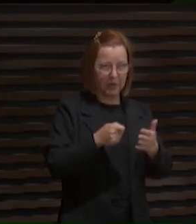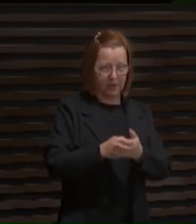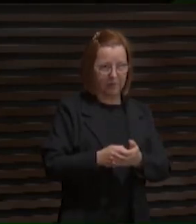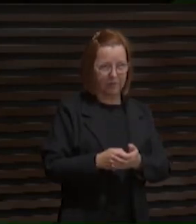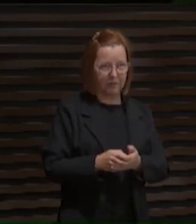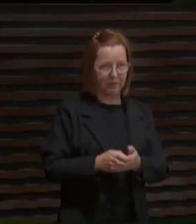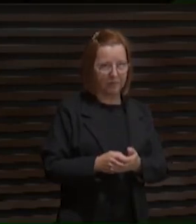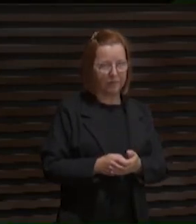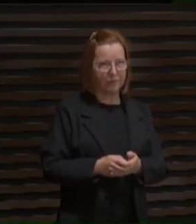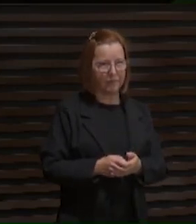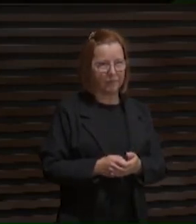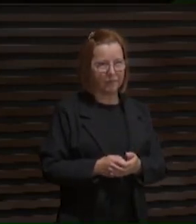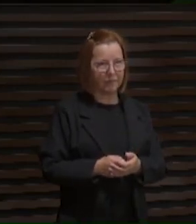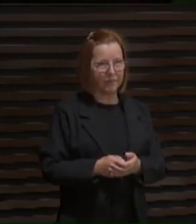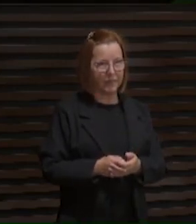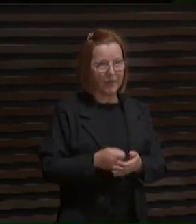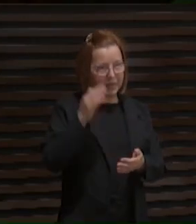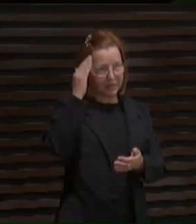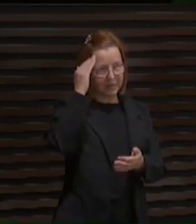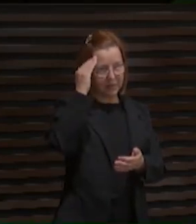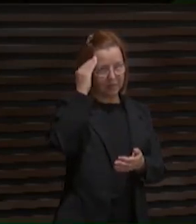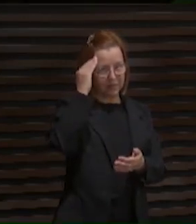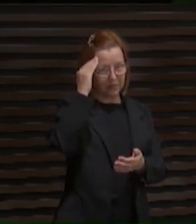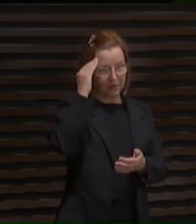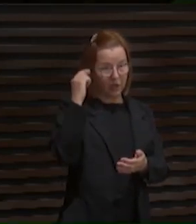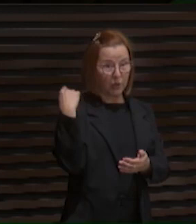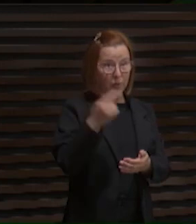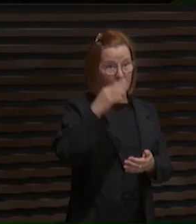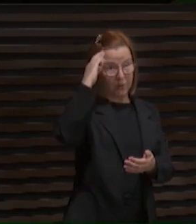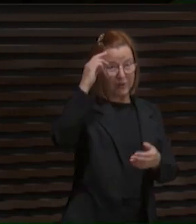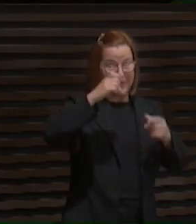dele, mas saibam que o nosso Senhor é muito maior.